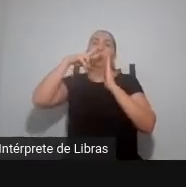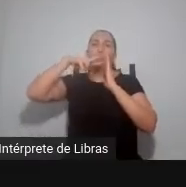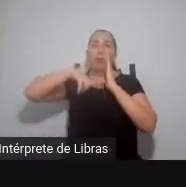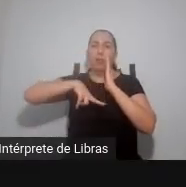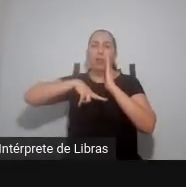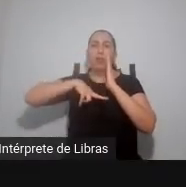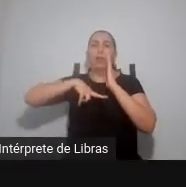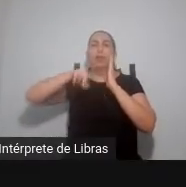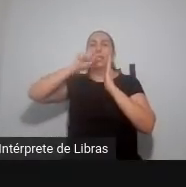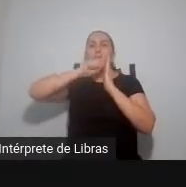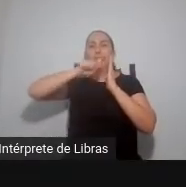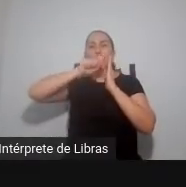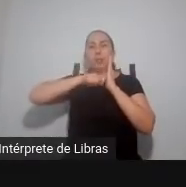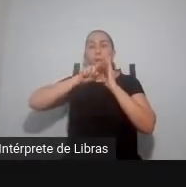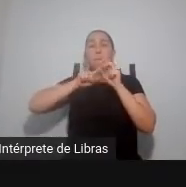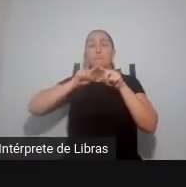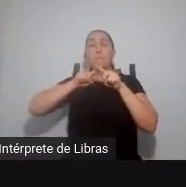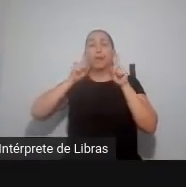é exclusividade.